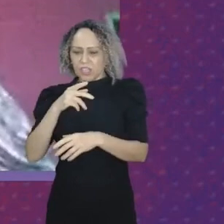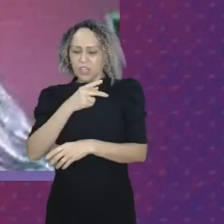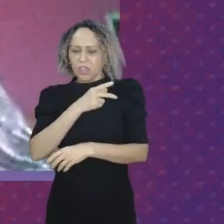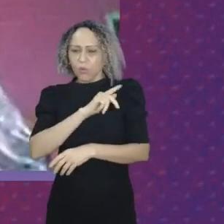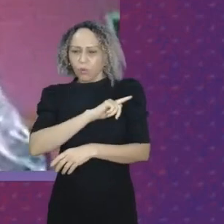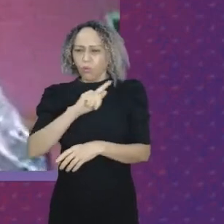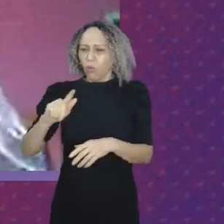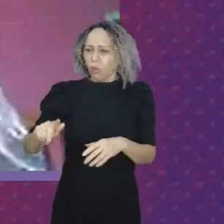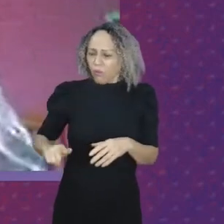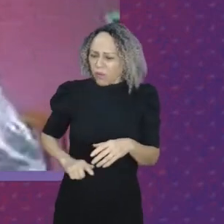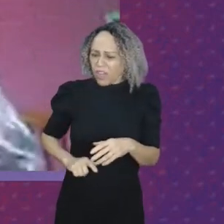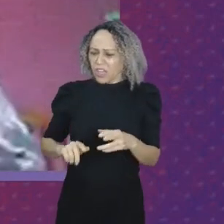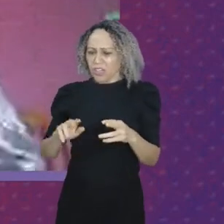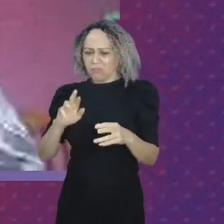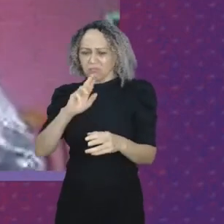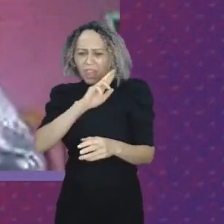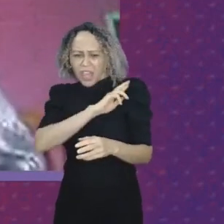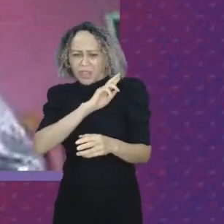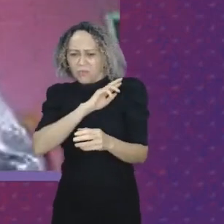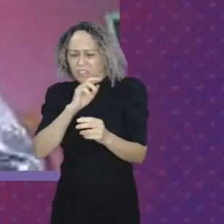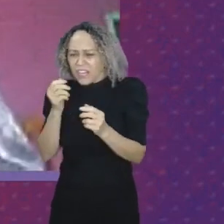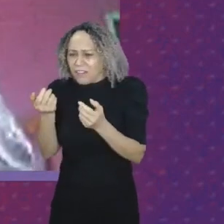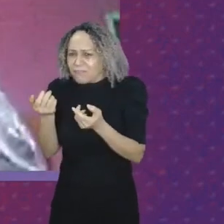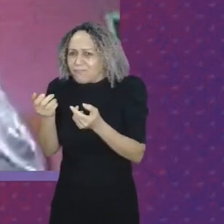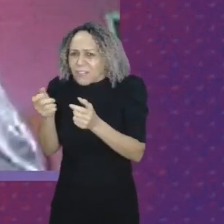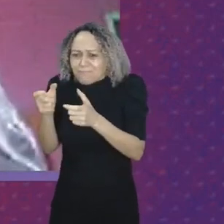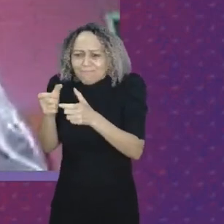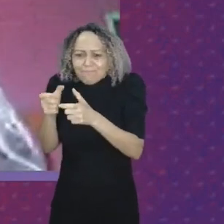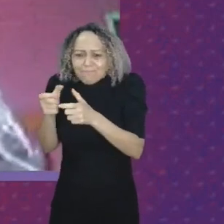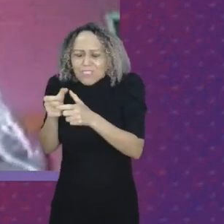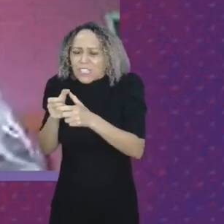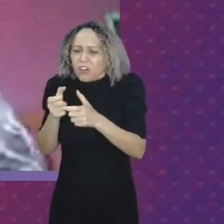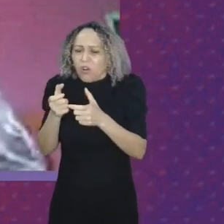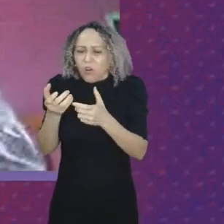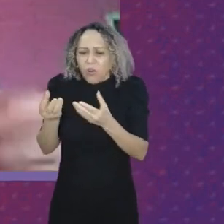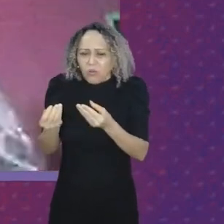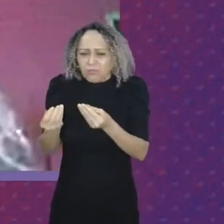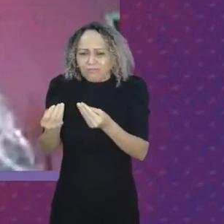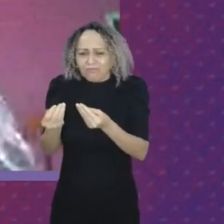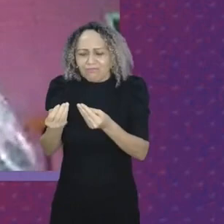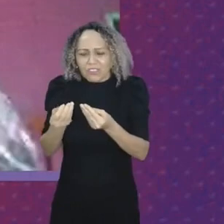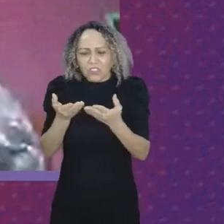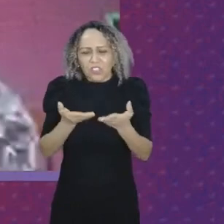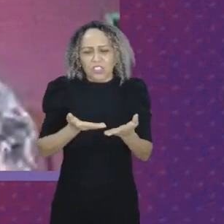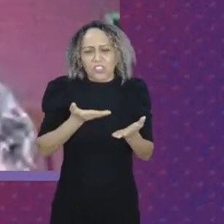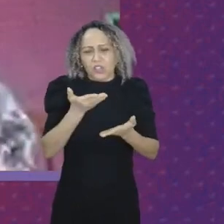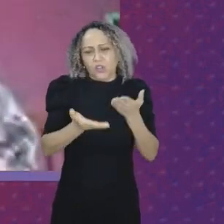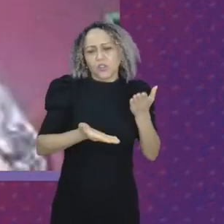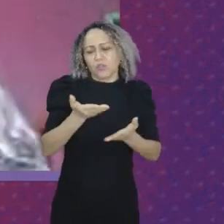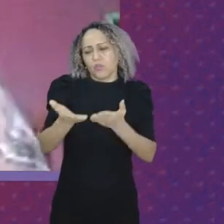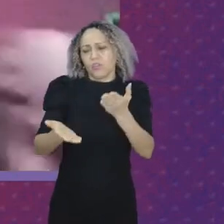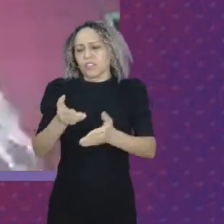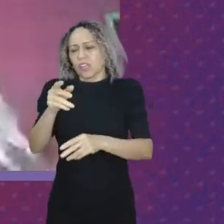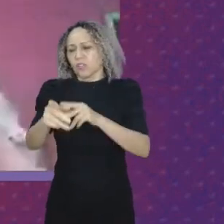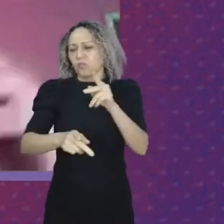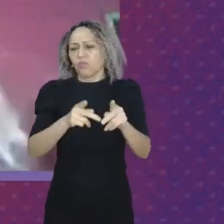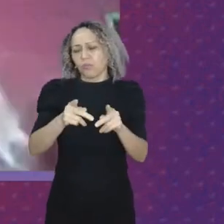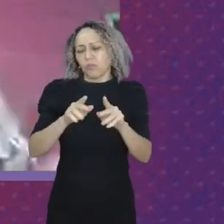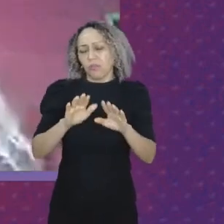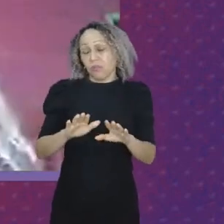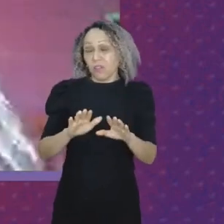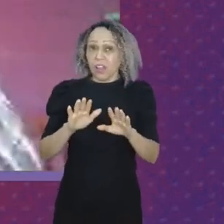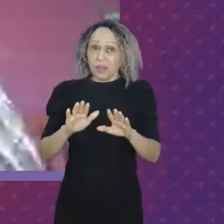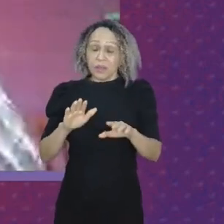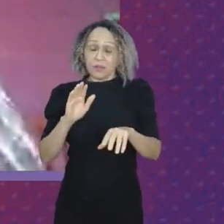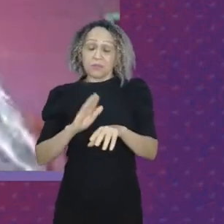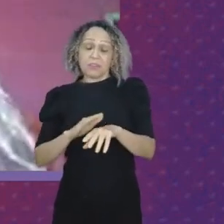a segurança pública ela é um dos mínimos, né, que apesar de alguns anarcocapitalistas defenderem que não,